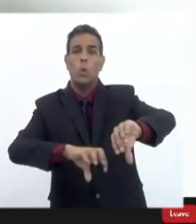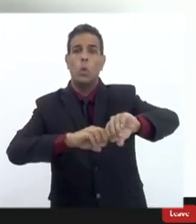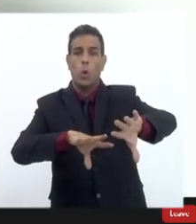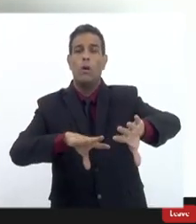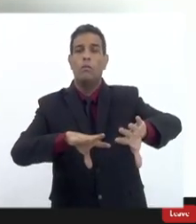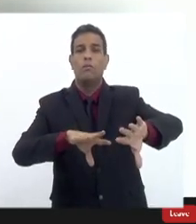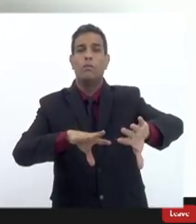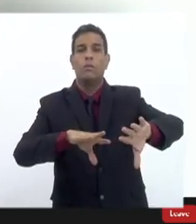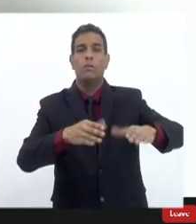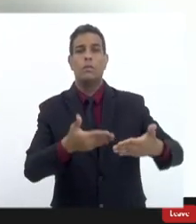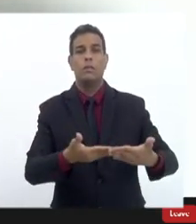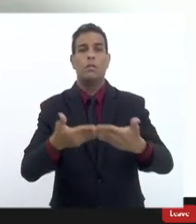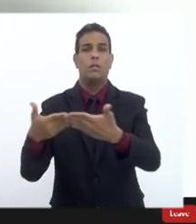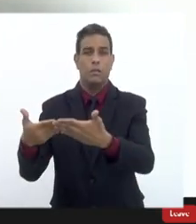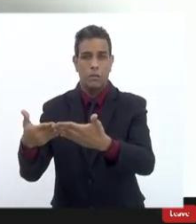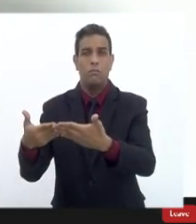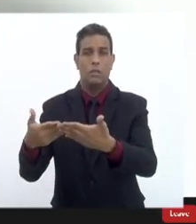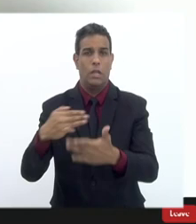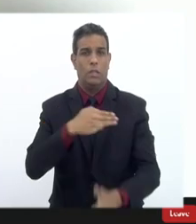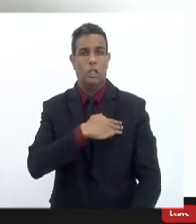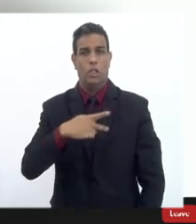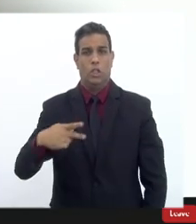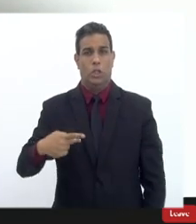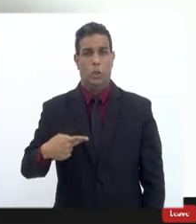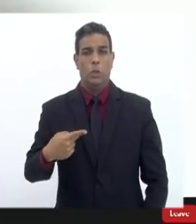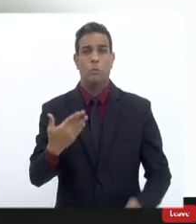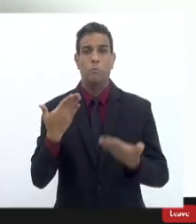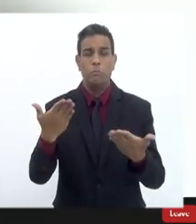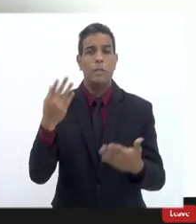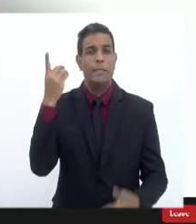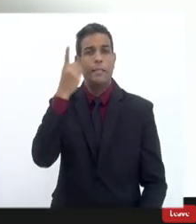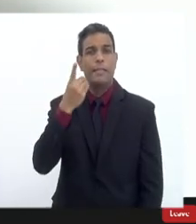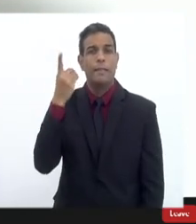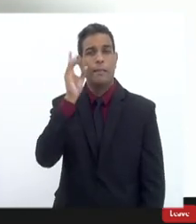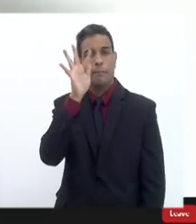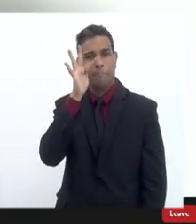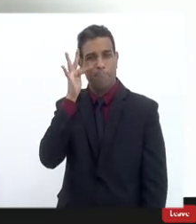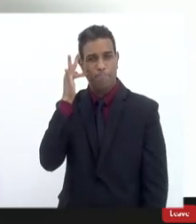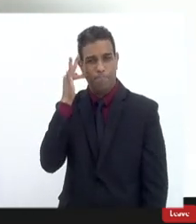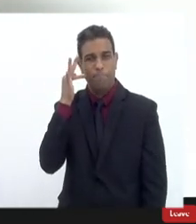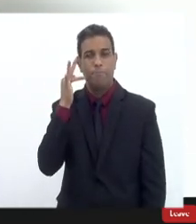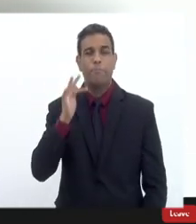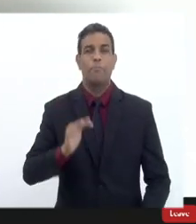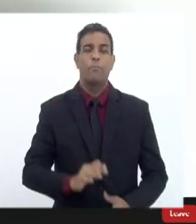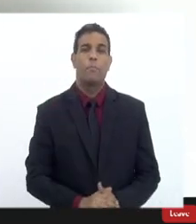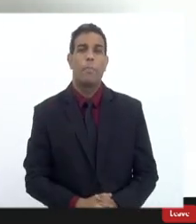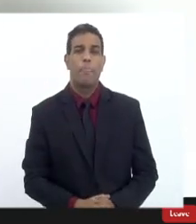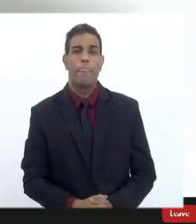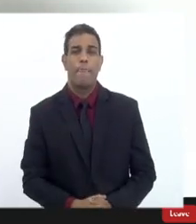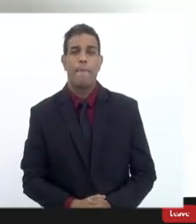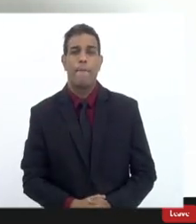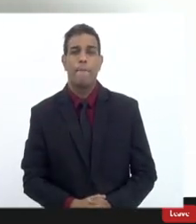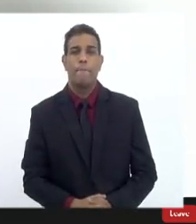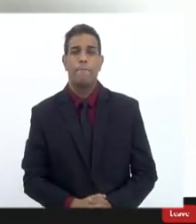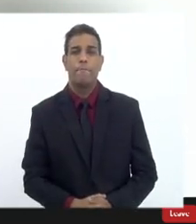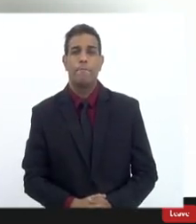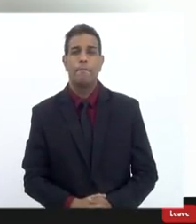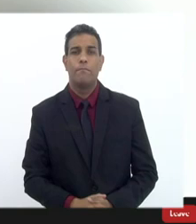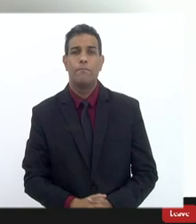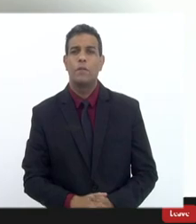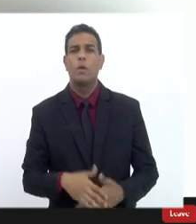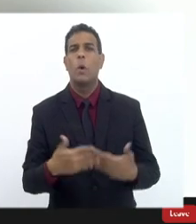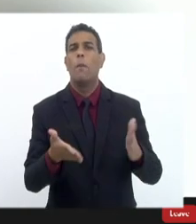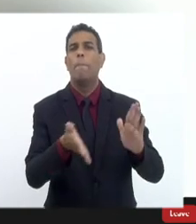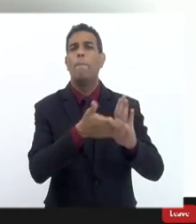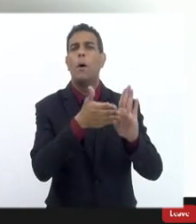gente encaminhe à promotoria. Por fim, deputado, eu queria destacar o caráter propositivo do